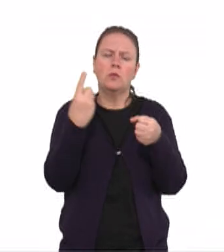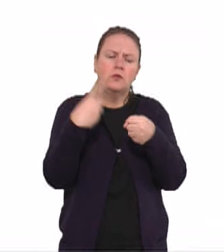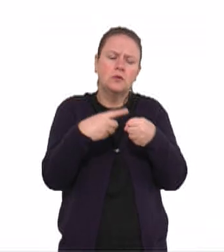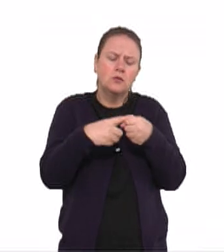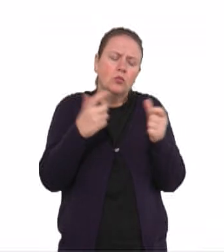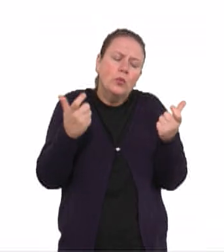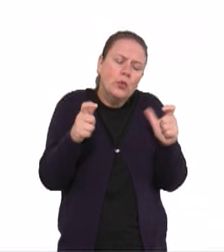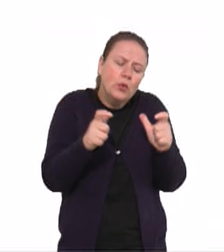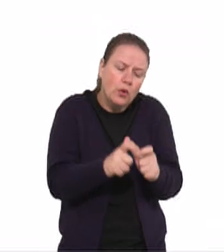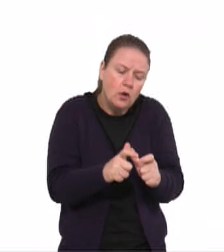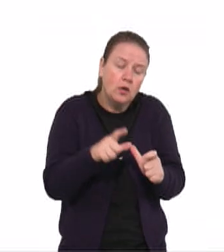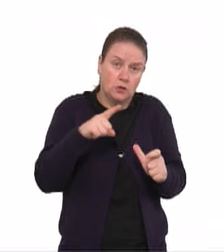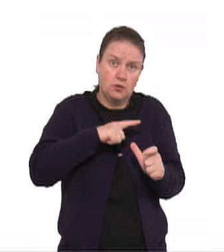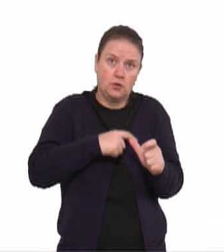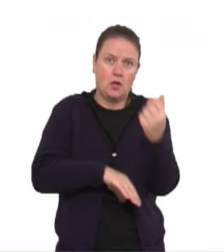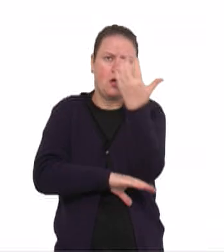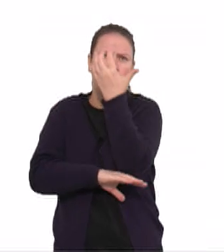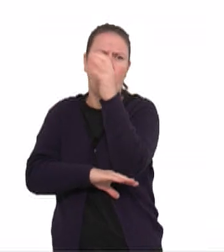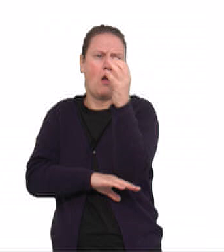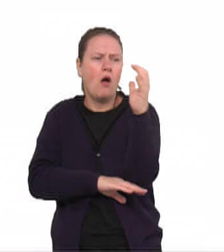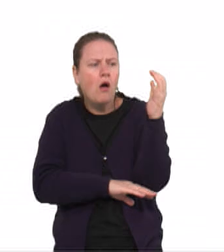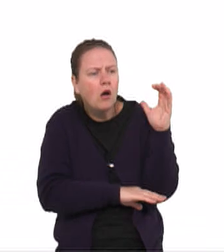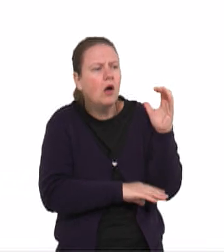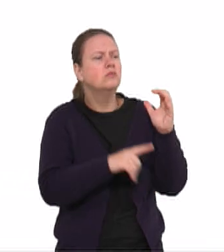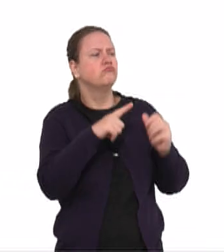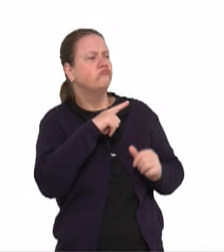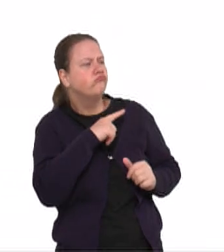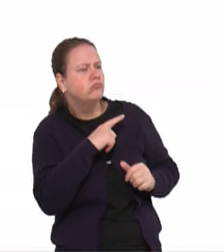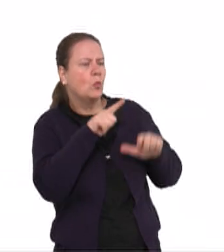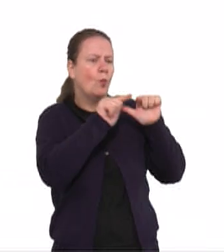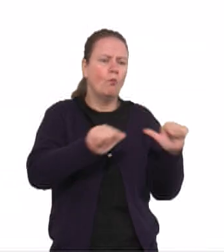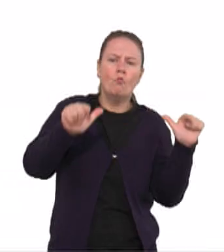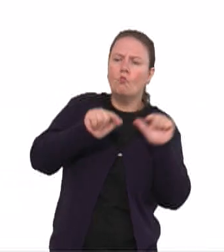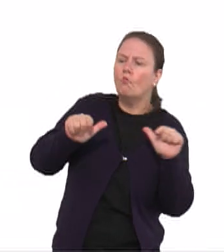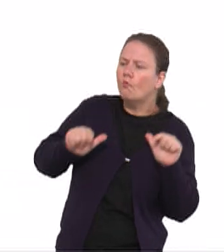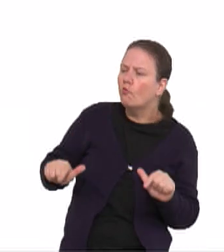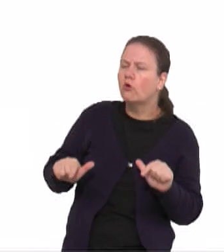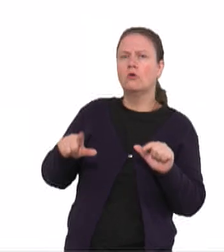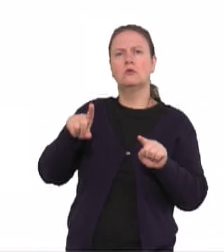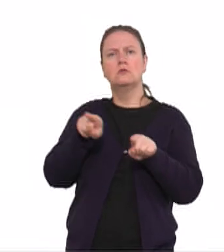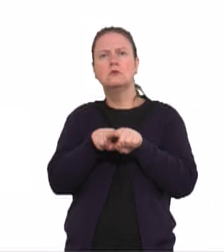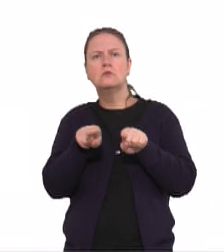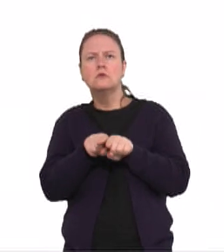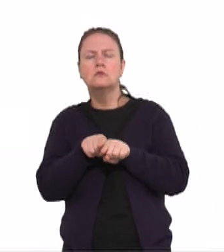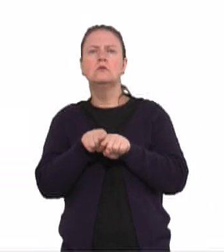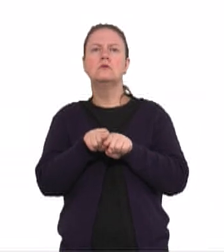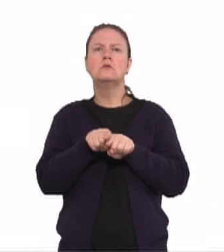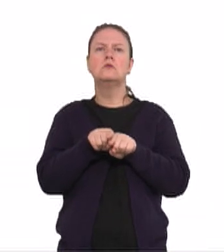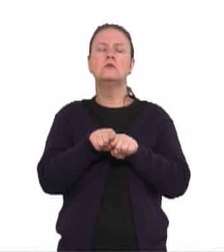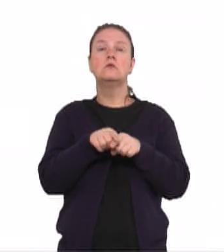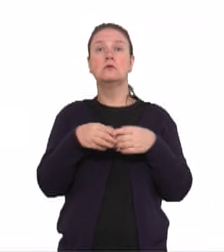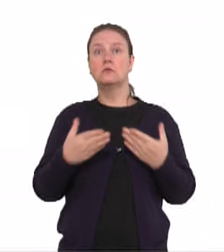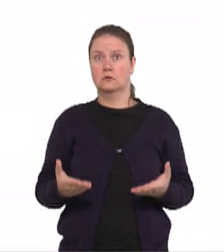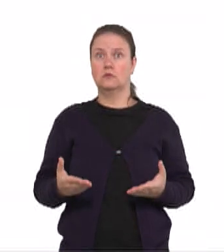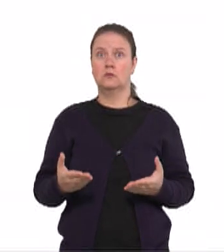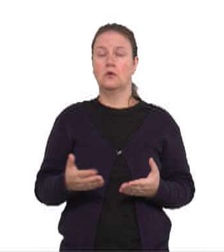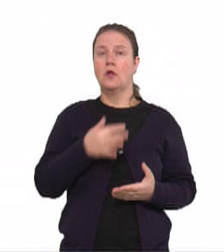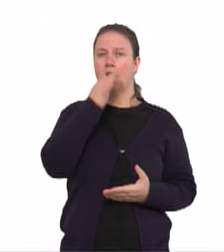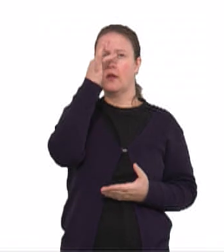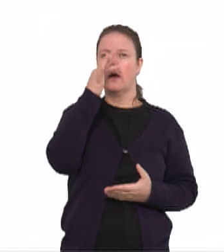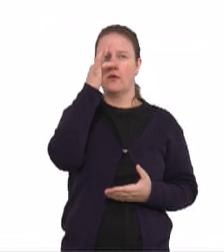árvores, limpeza, animais que faziam a felicidade do nosso narrador personagem, primeira pessoa? As flores